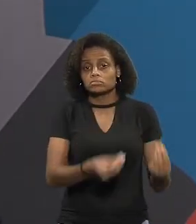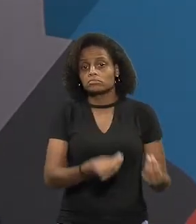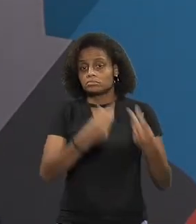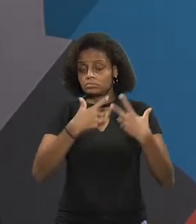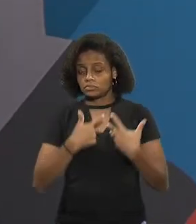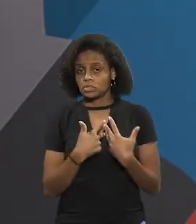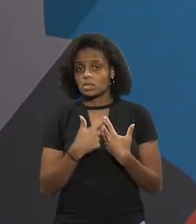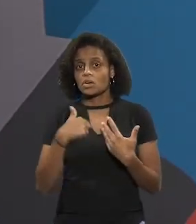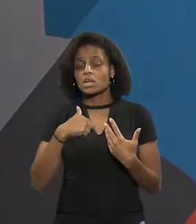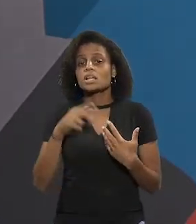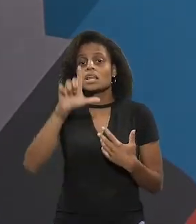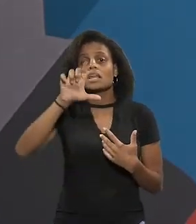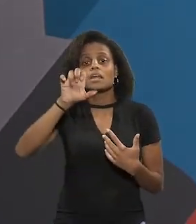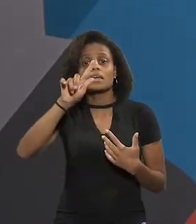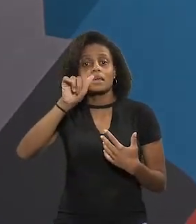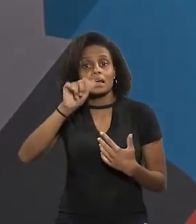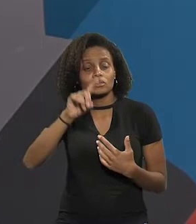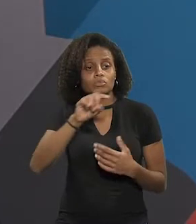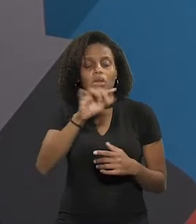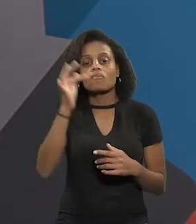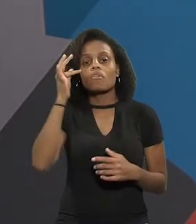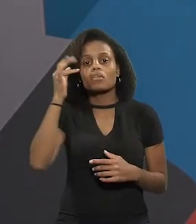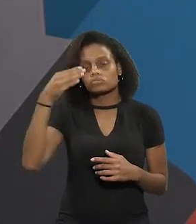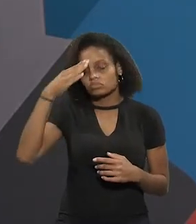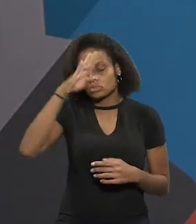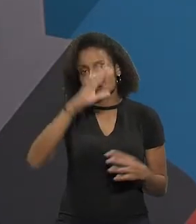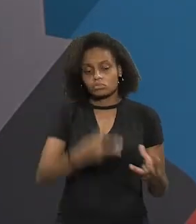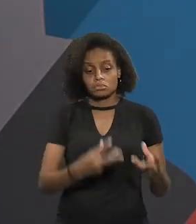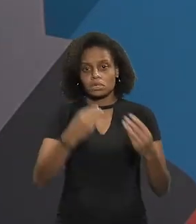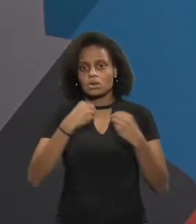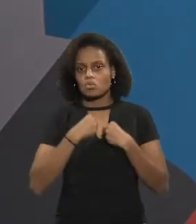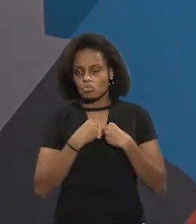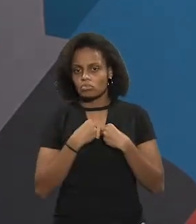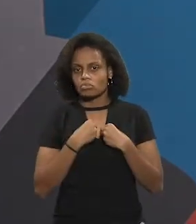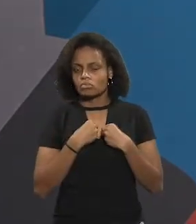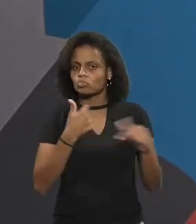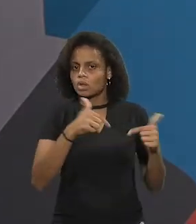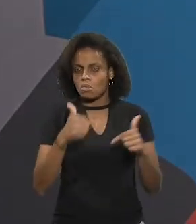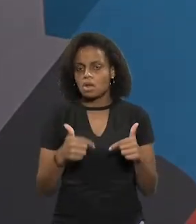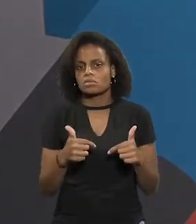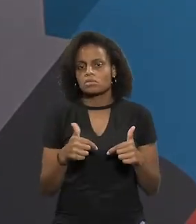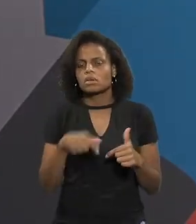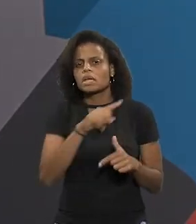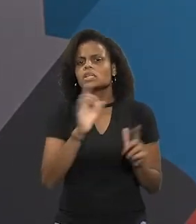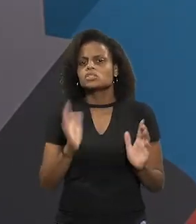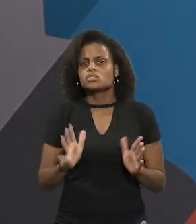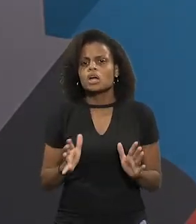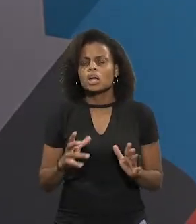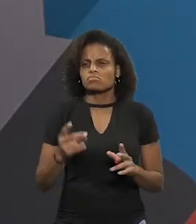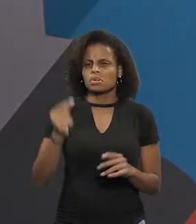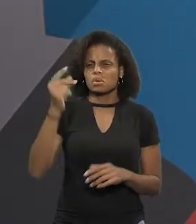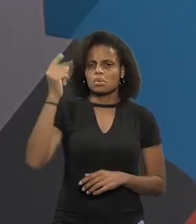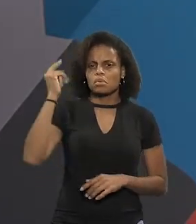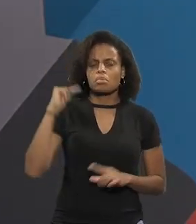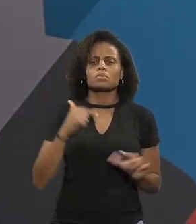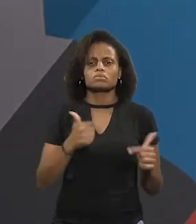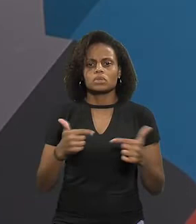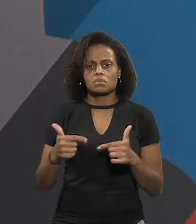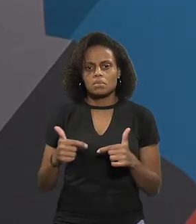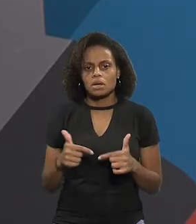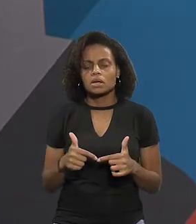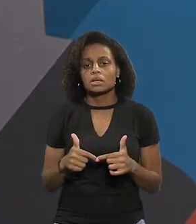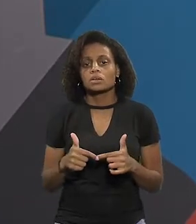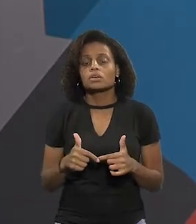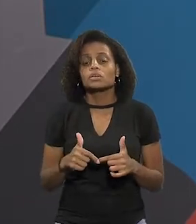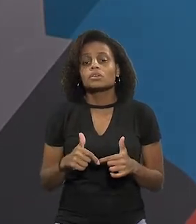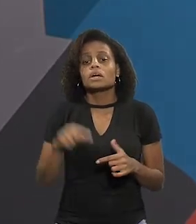pretendo dar continuidade a esse legado do senador Flávio Bolsonaro, que tem um trabalho já histórico em